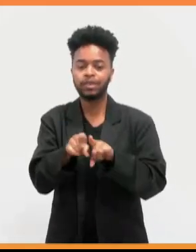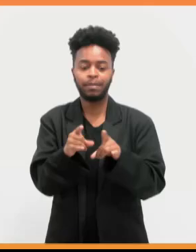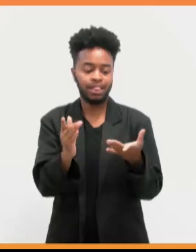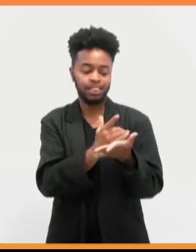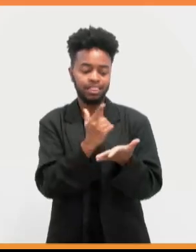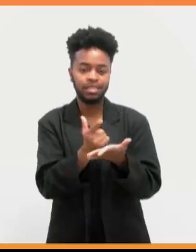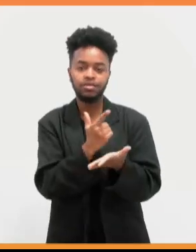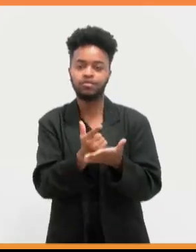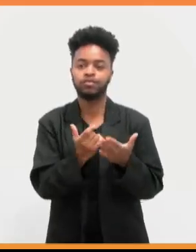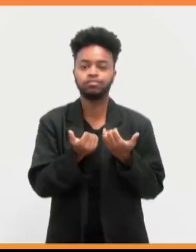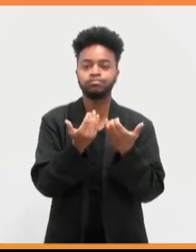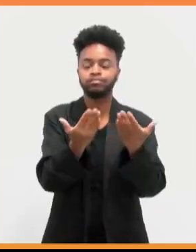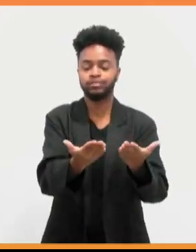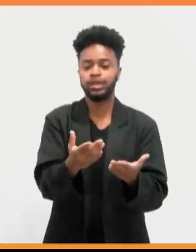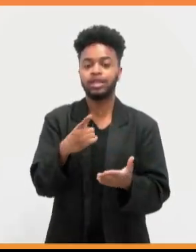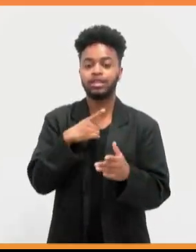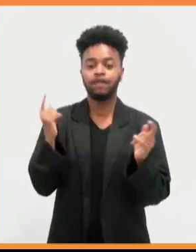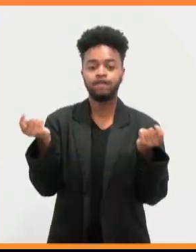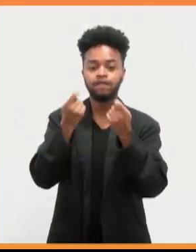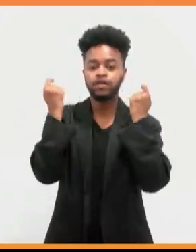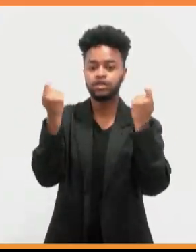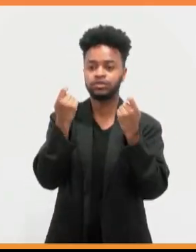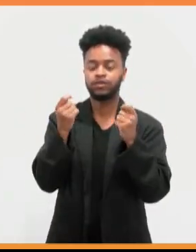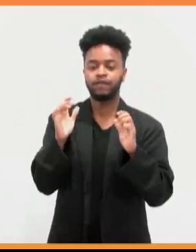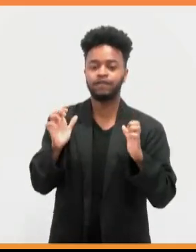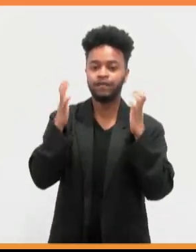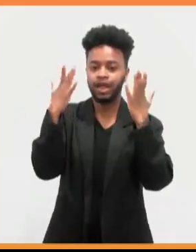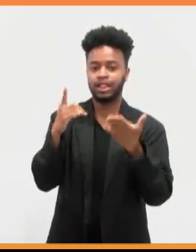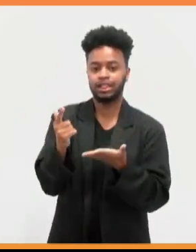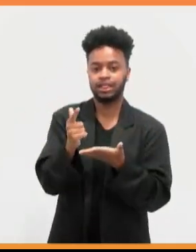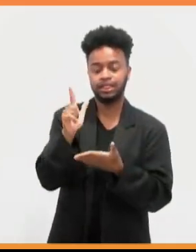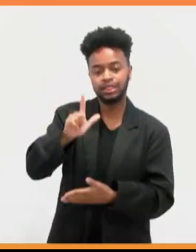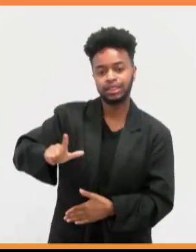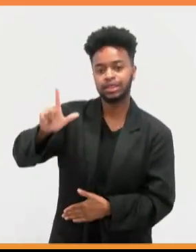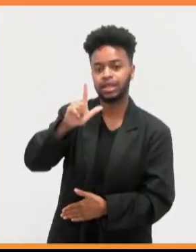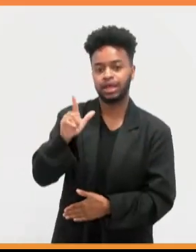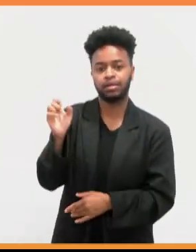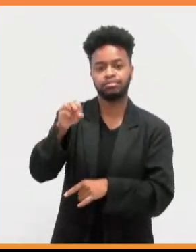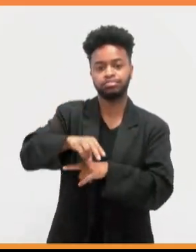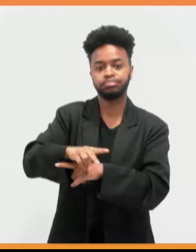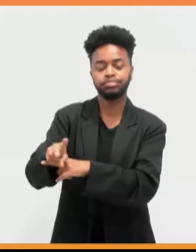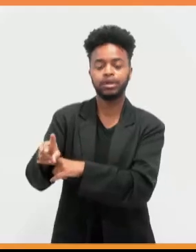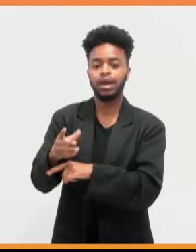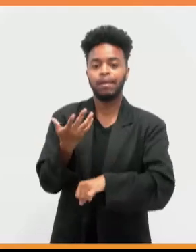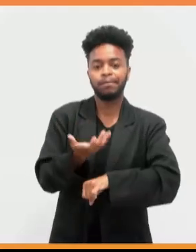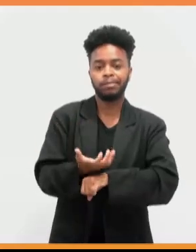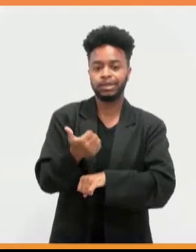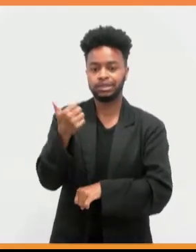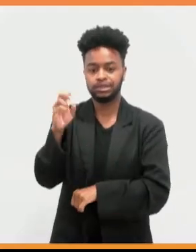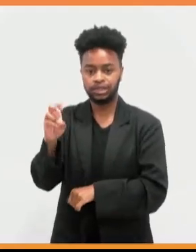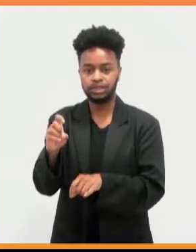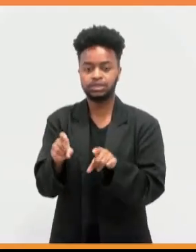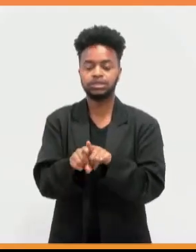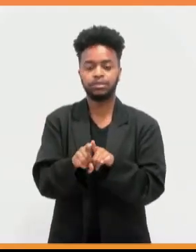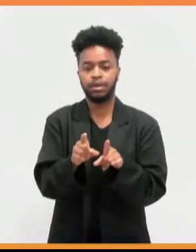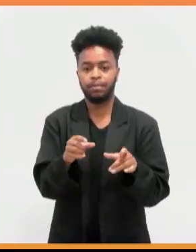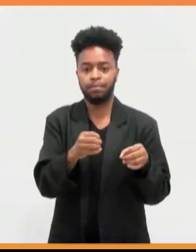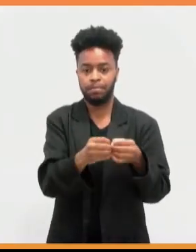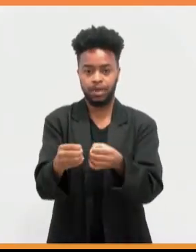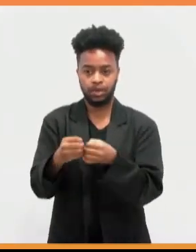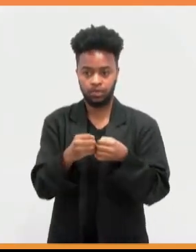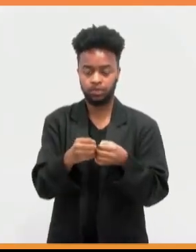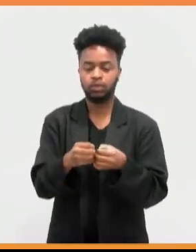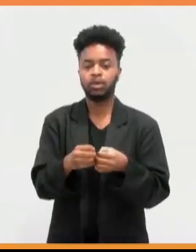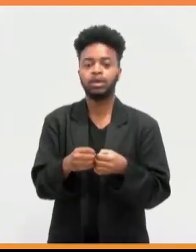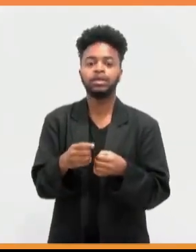2ª edição da Festa Literária dos Ocupantes da Praça 15 e Imediações, a Flopei, um evento com a parceria da Junta